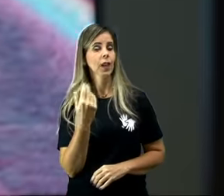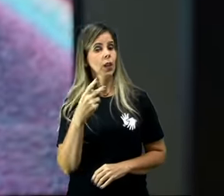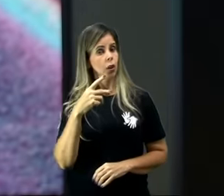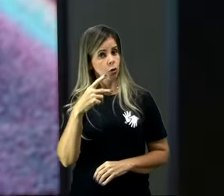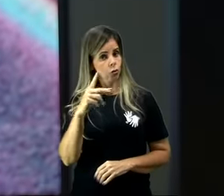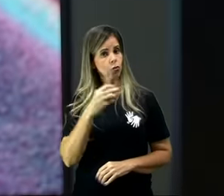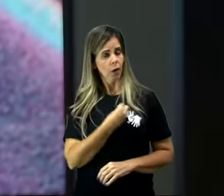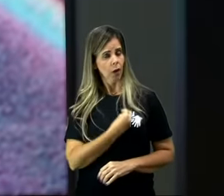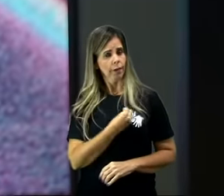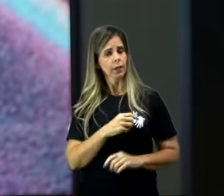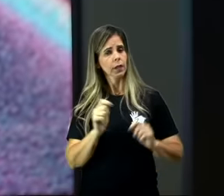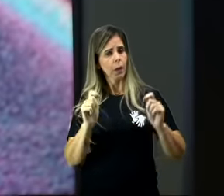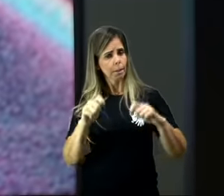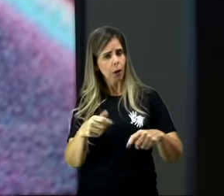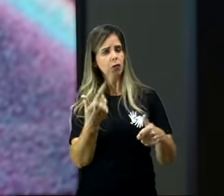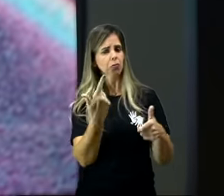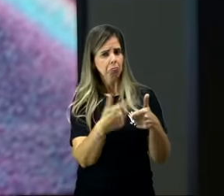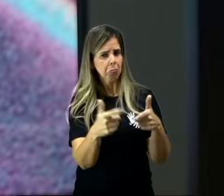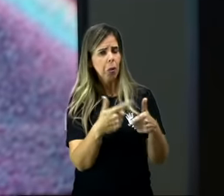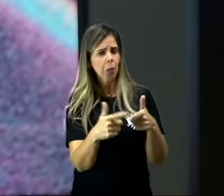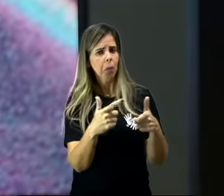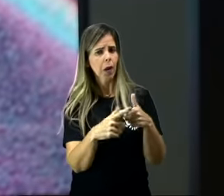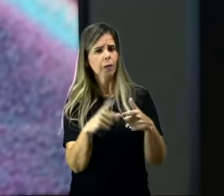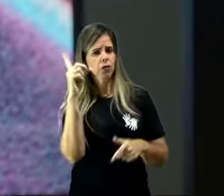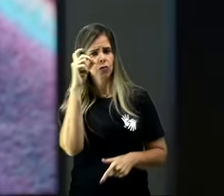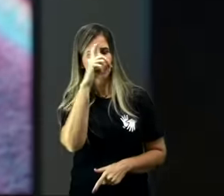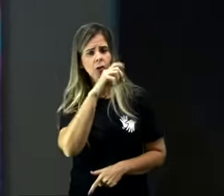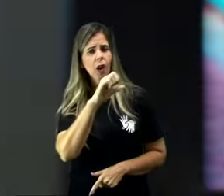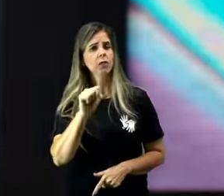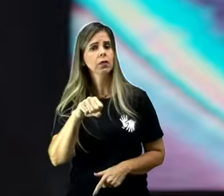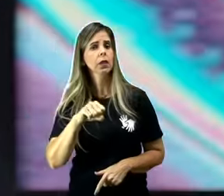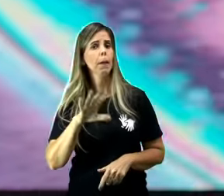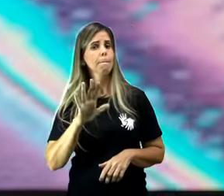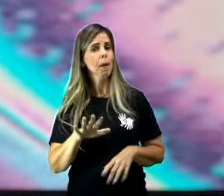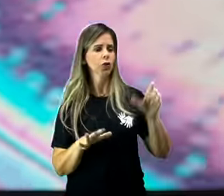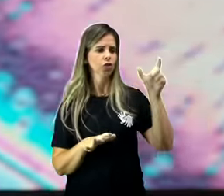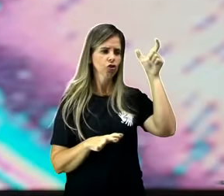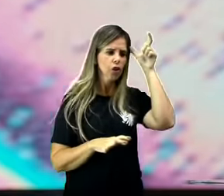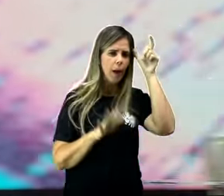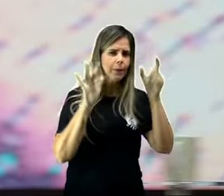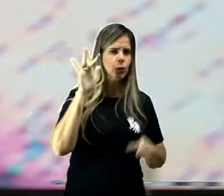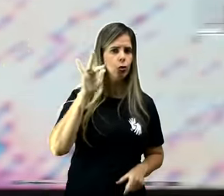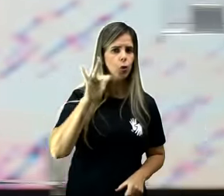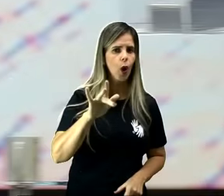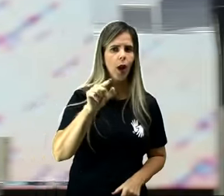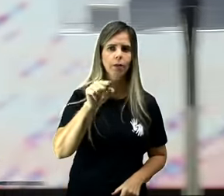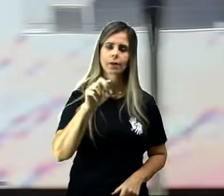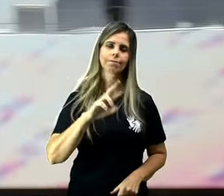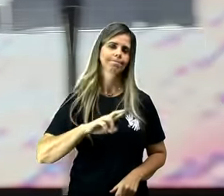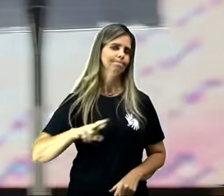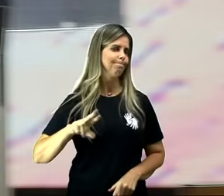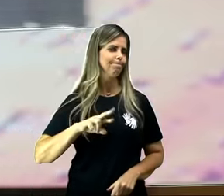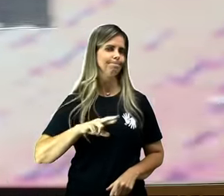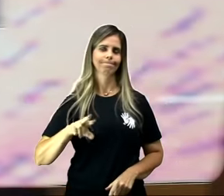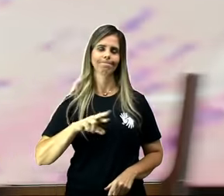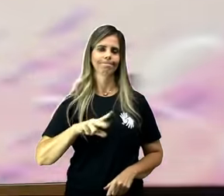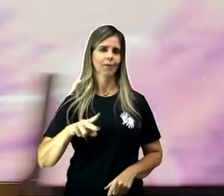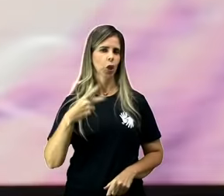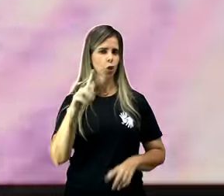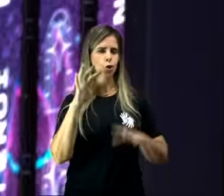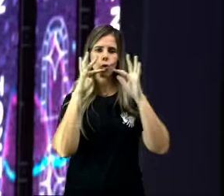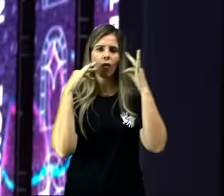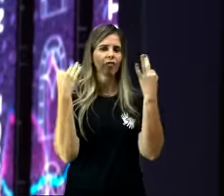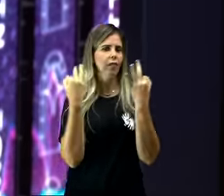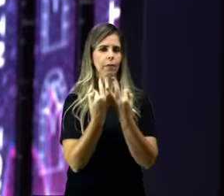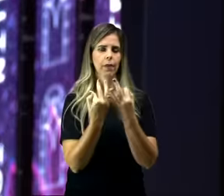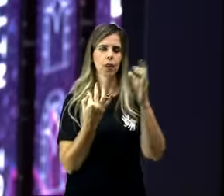Ainda que tire alguma coisa de você, Deus está dizendo: de você o diabo não toca, em você Satanás não toca. Pega essa palavra: em você, na tua família, na tua casa, o